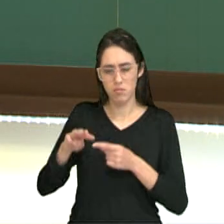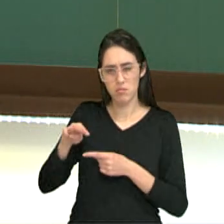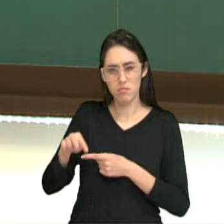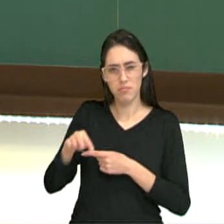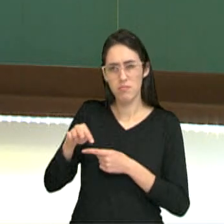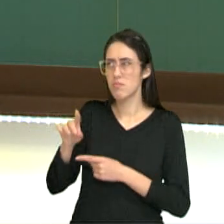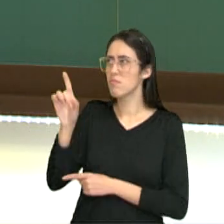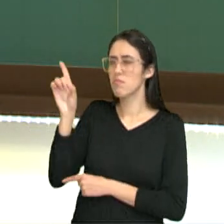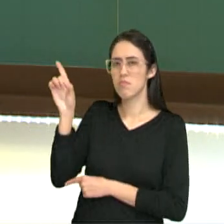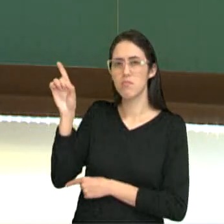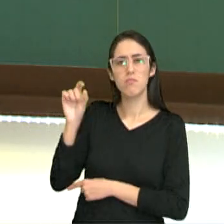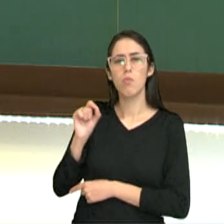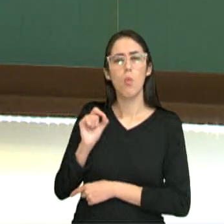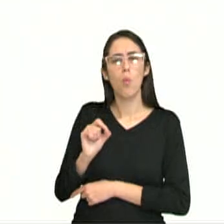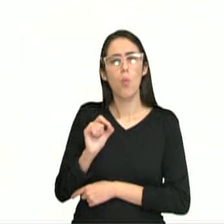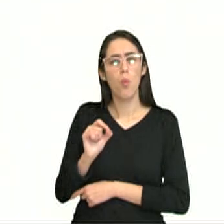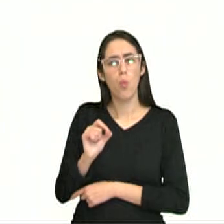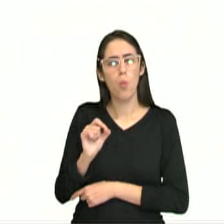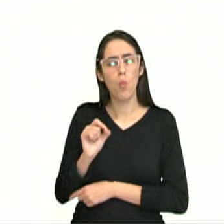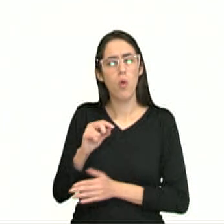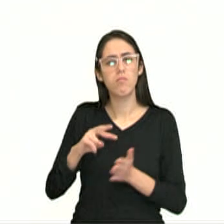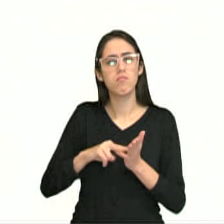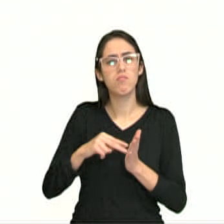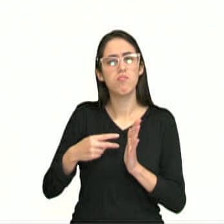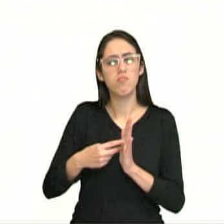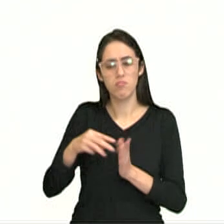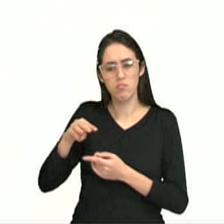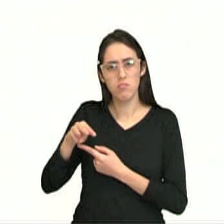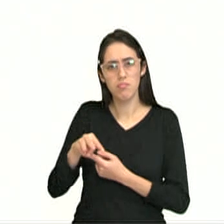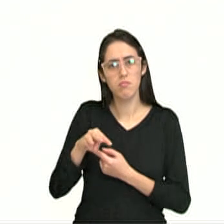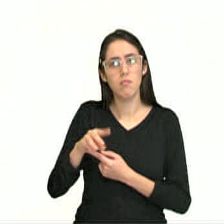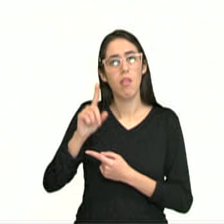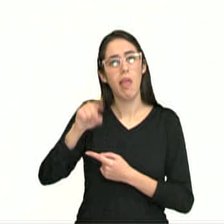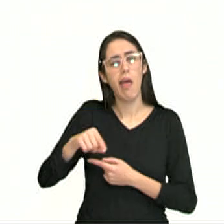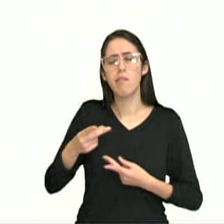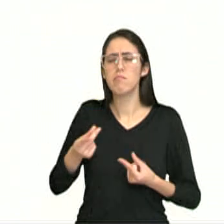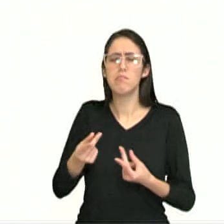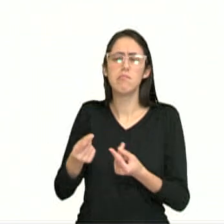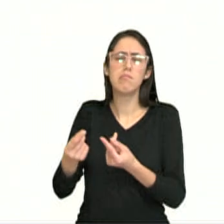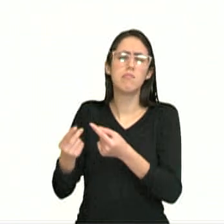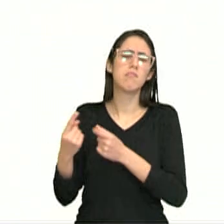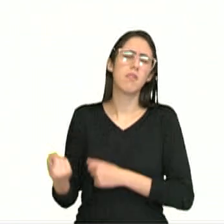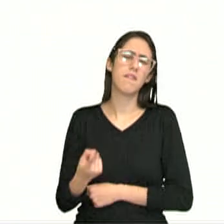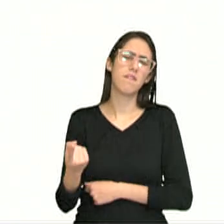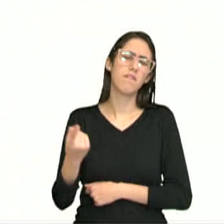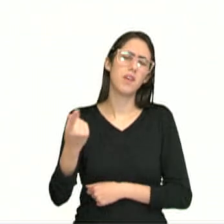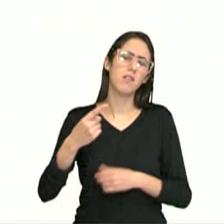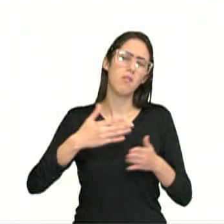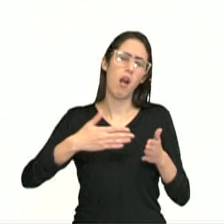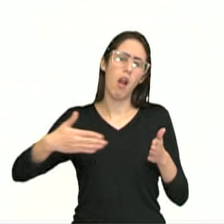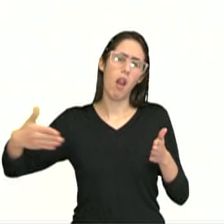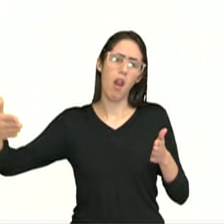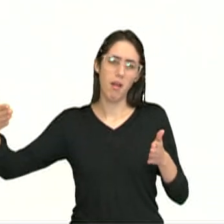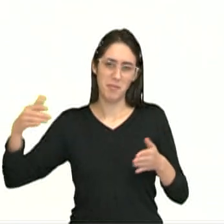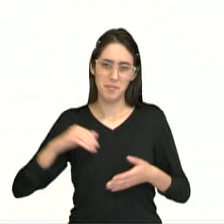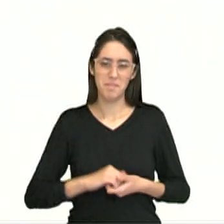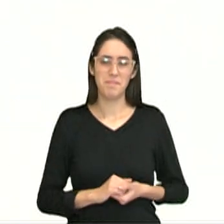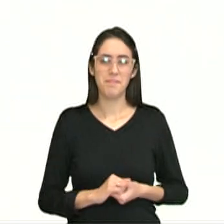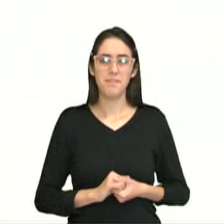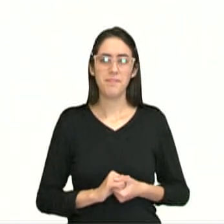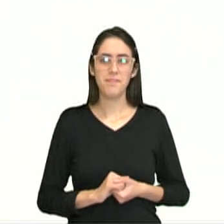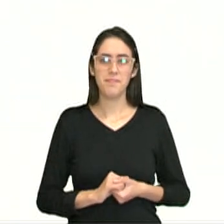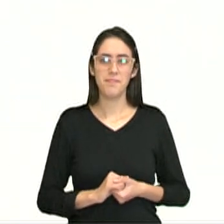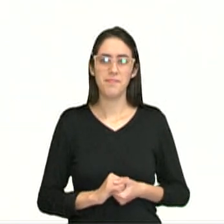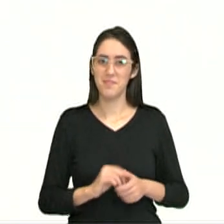as reticências. As reticências indica que há infinitos termos para essa